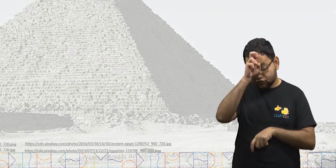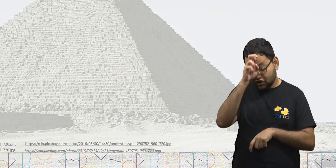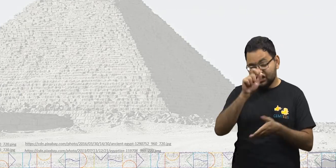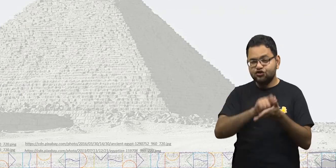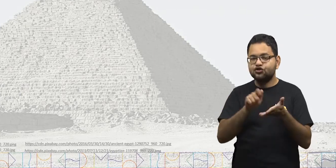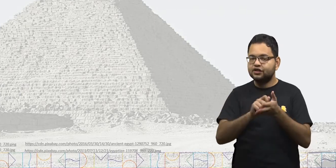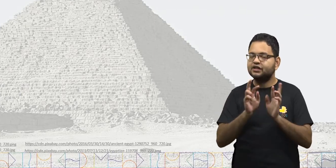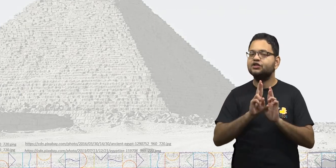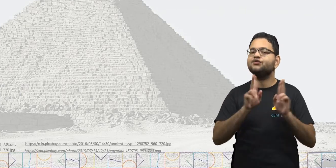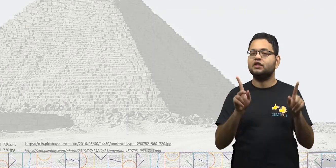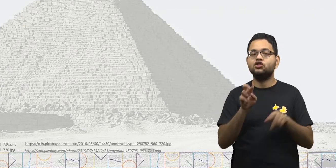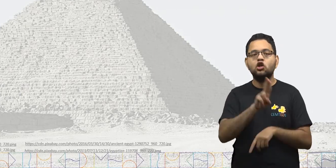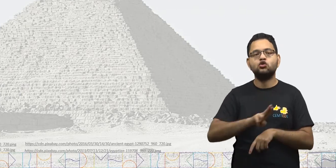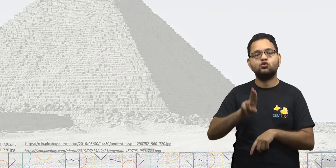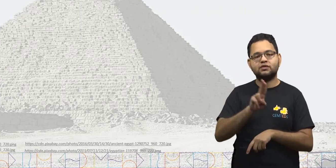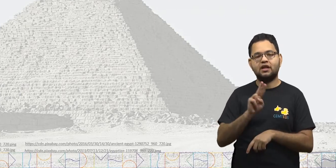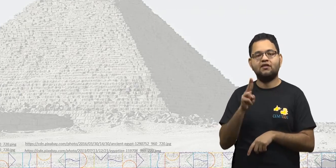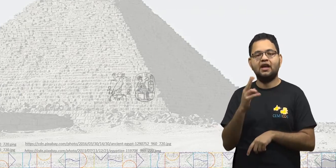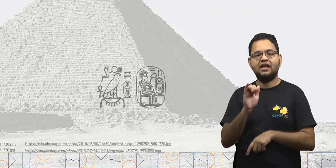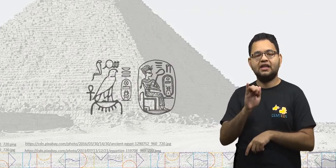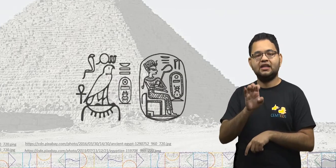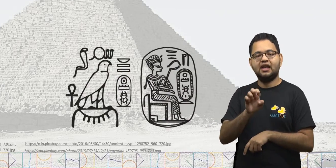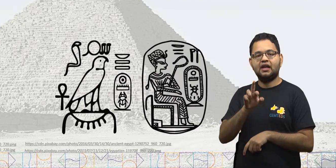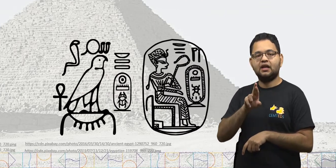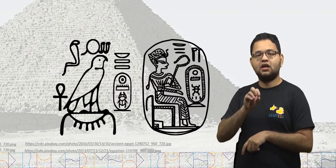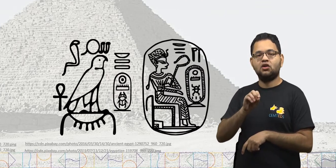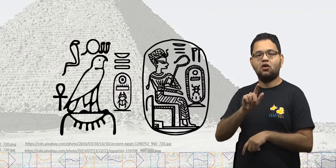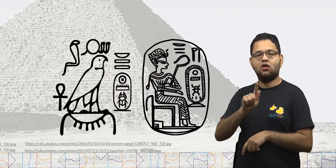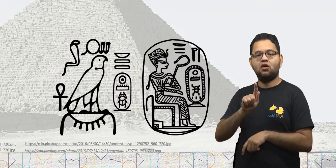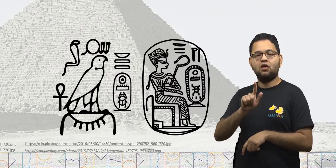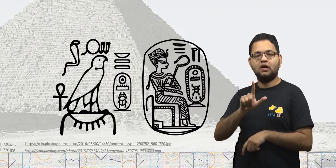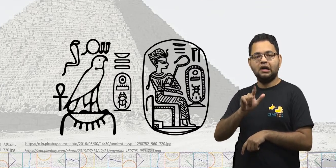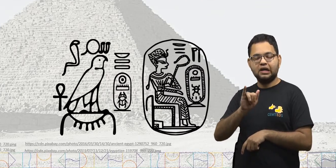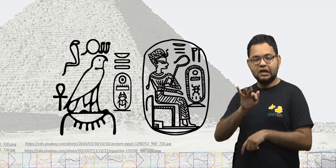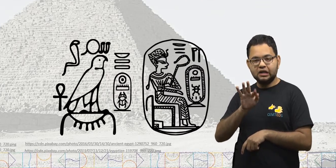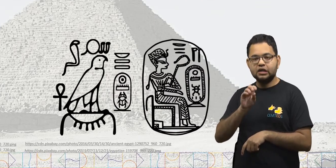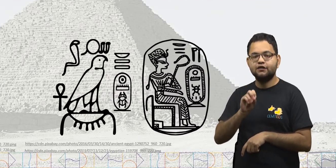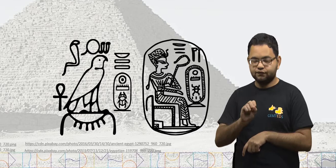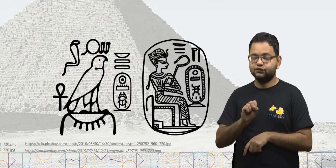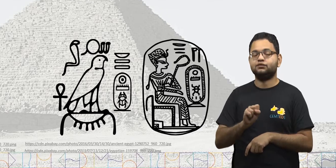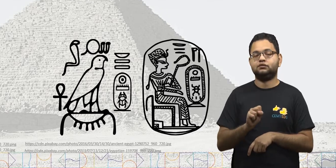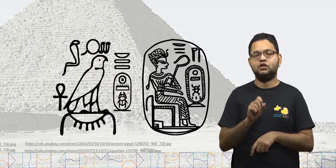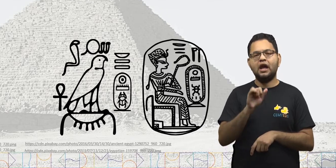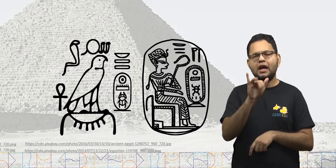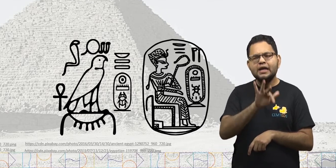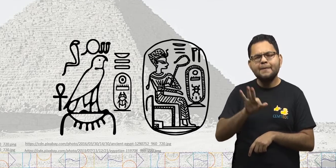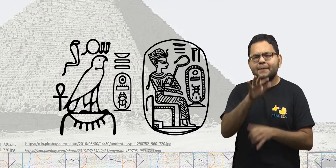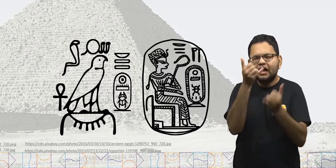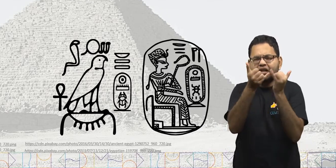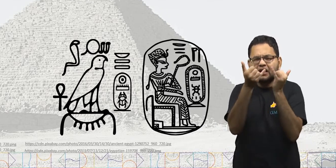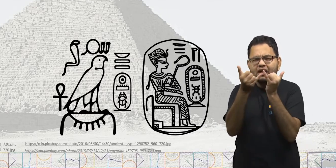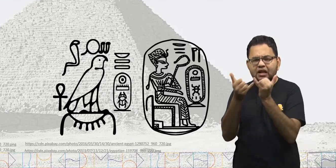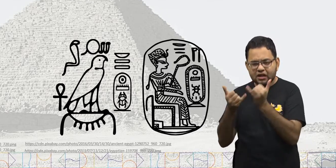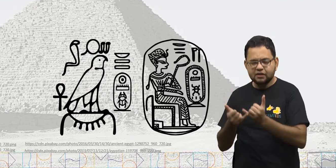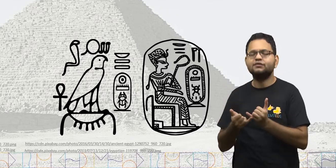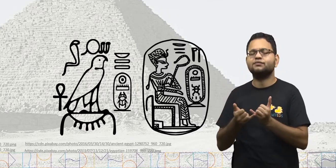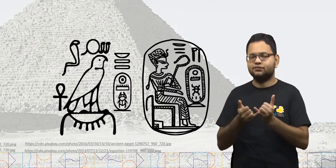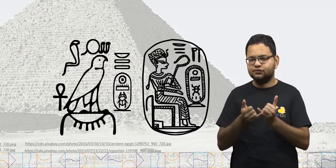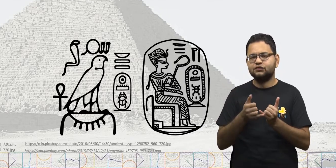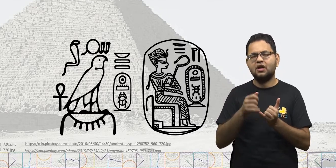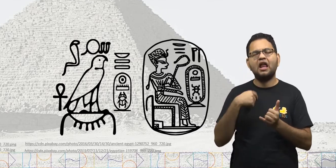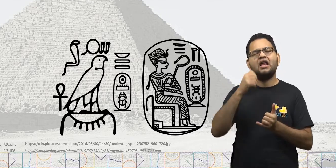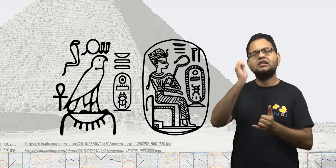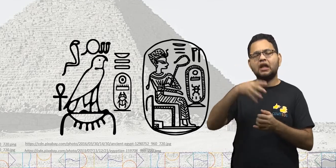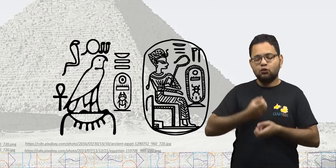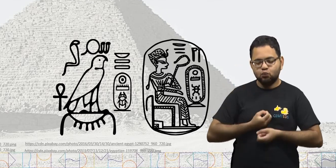hieróglifos. Eles usavam símbolos e desenhos, que podiam representar ideias, conceitos,